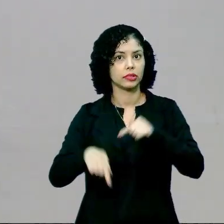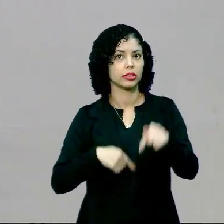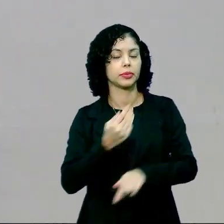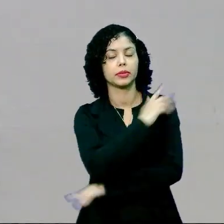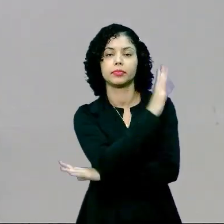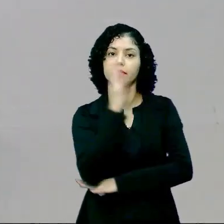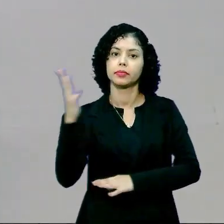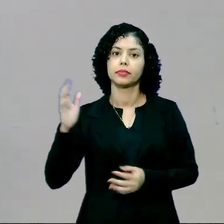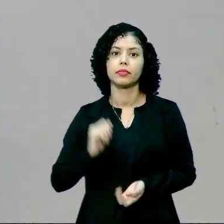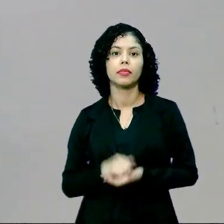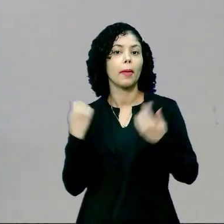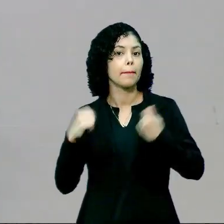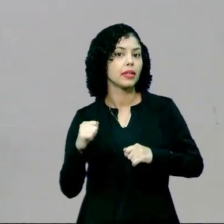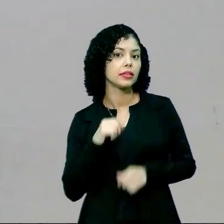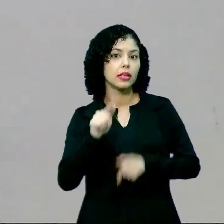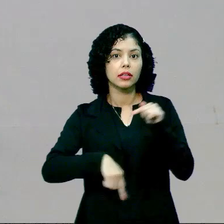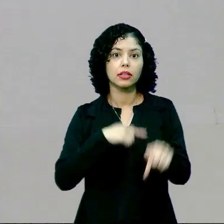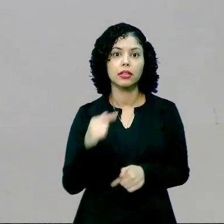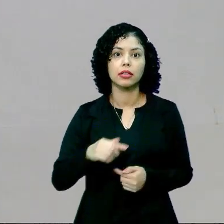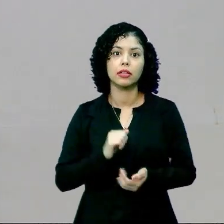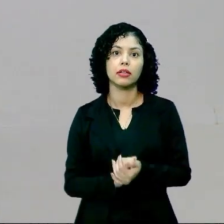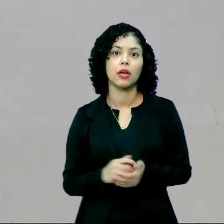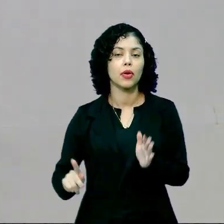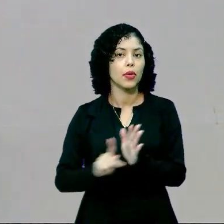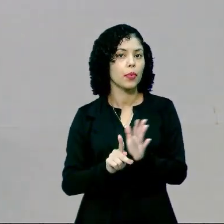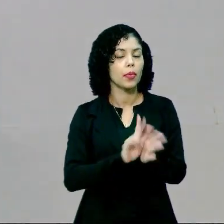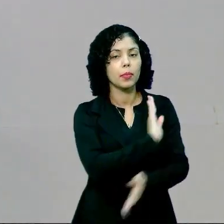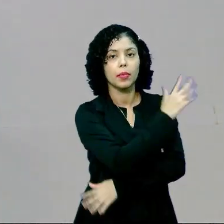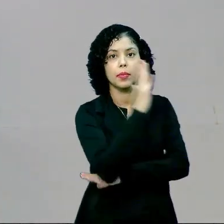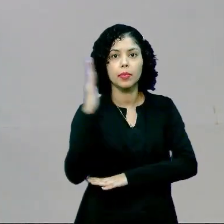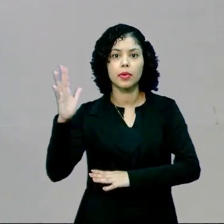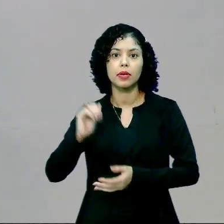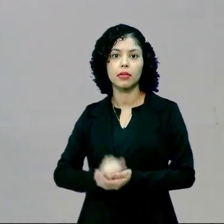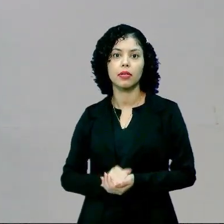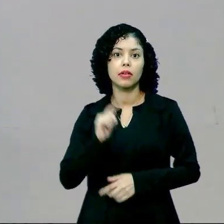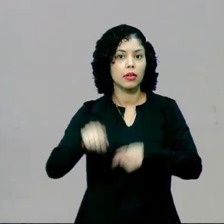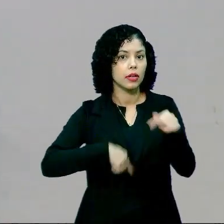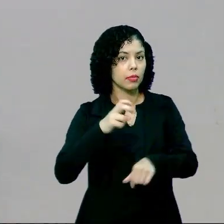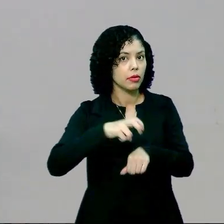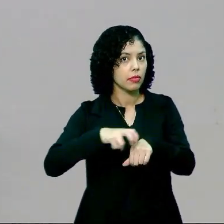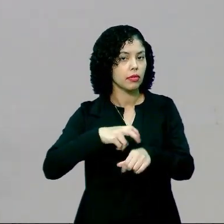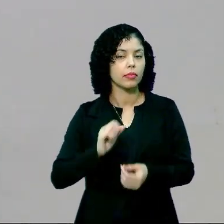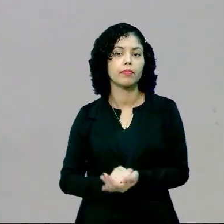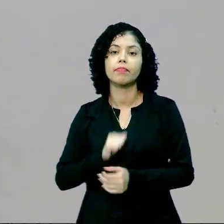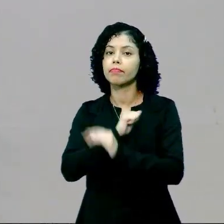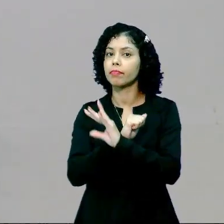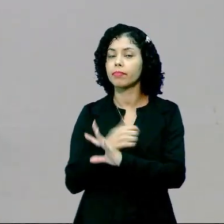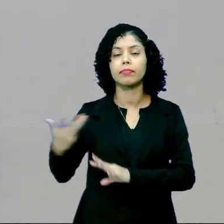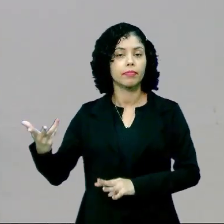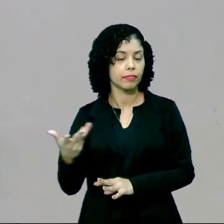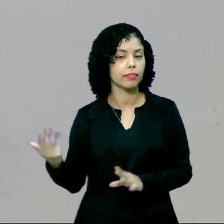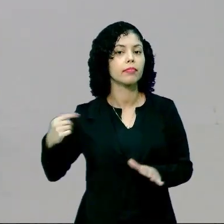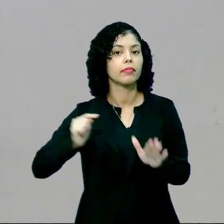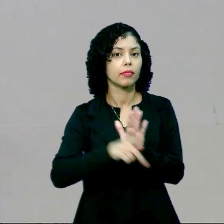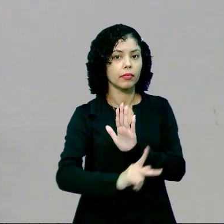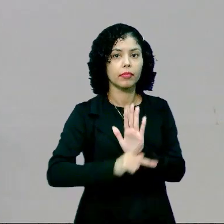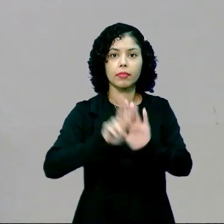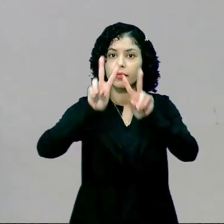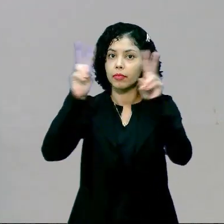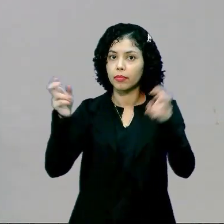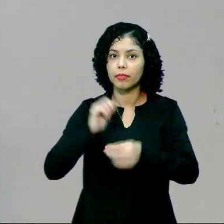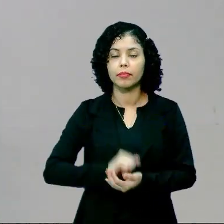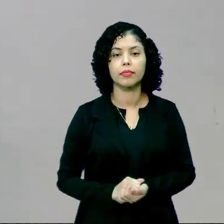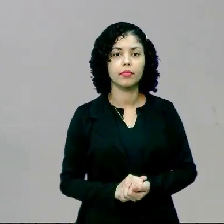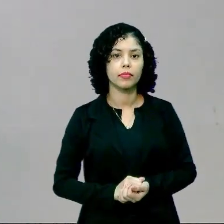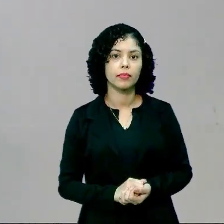ambiental tem que cair questão de química dentro do meio ambiente tem que cair questão de química verde e ácido de base tá dentro dessa temática